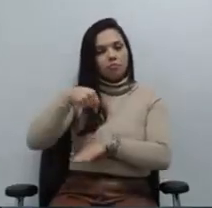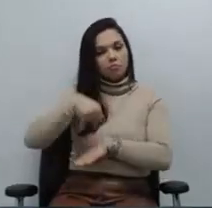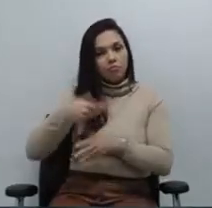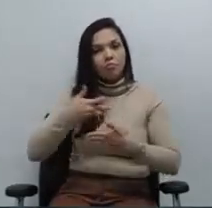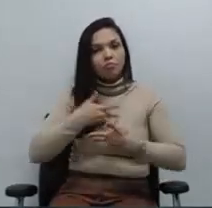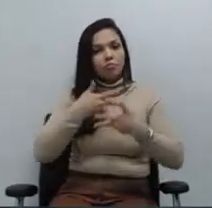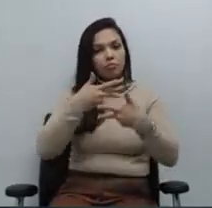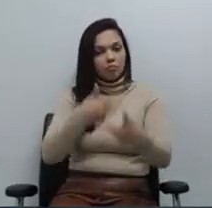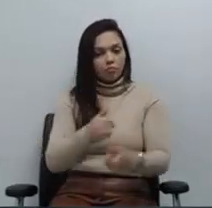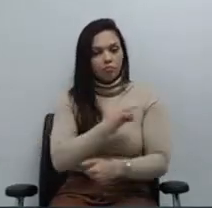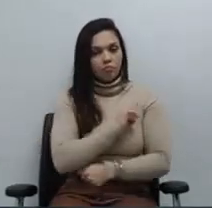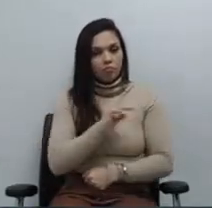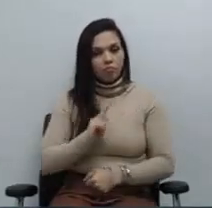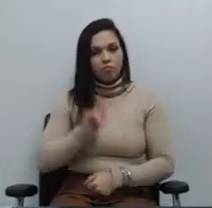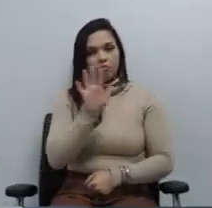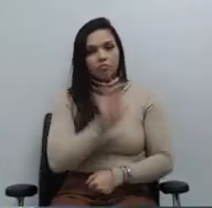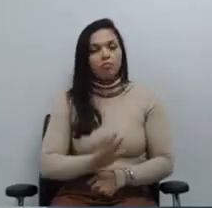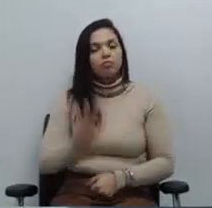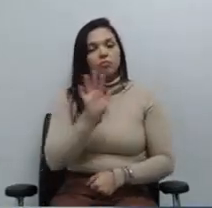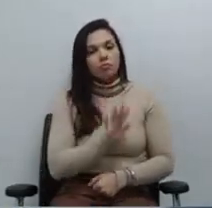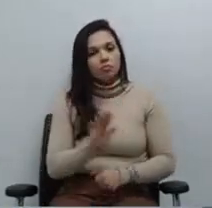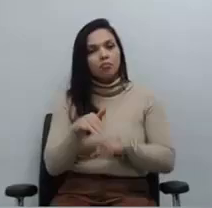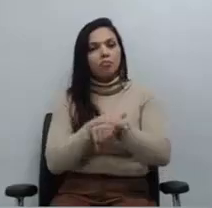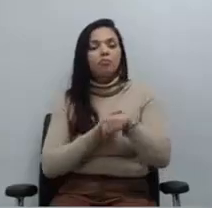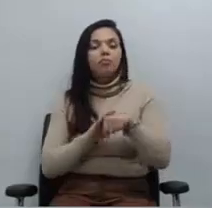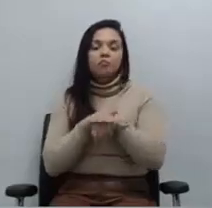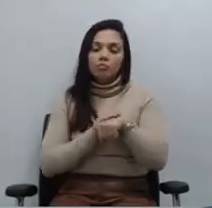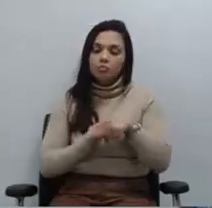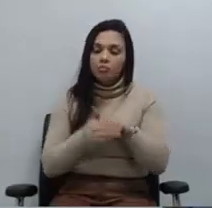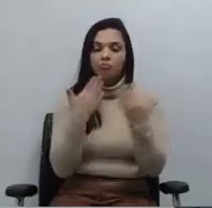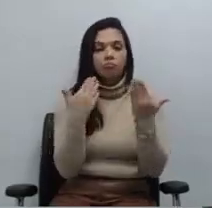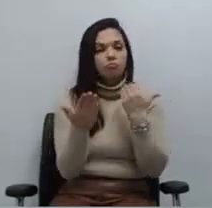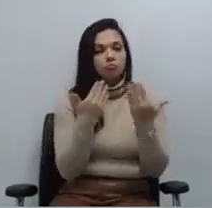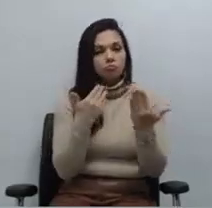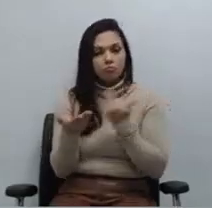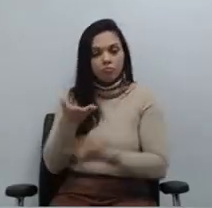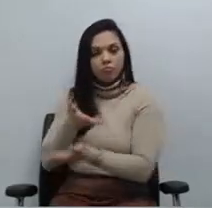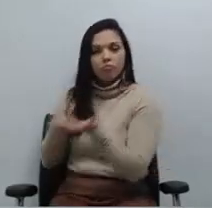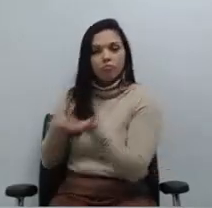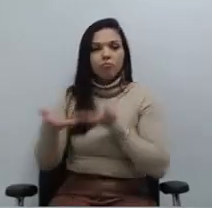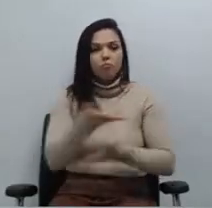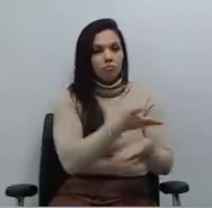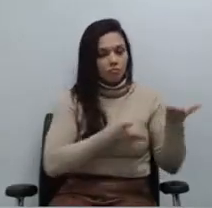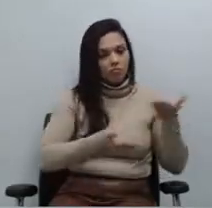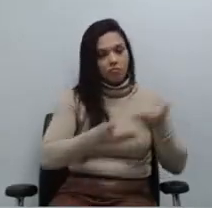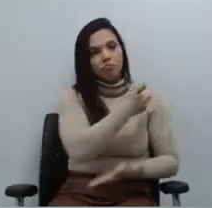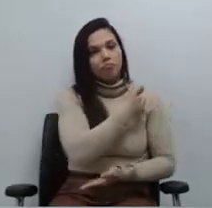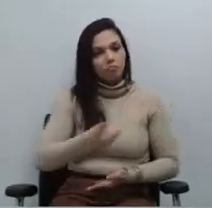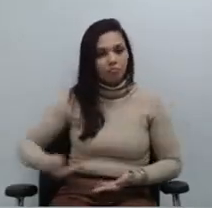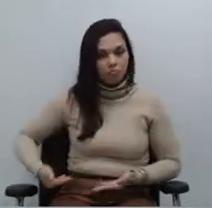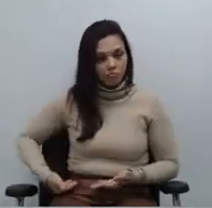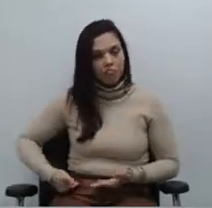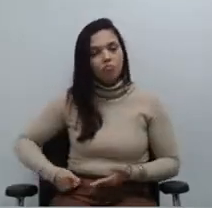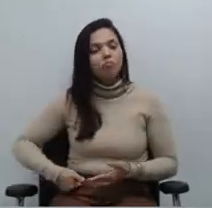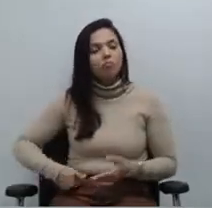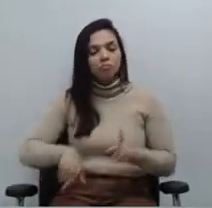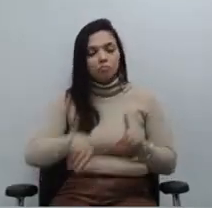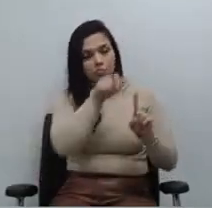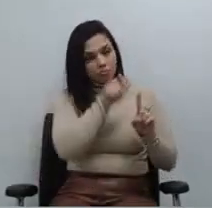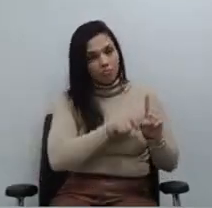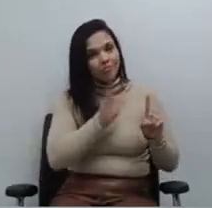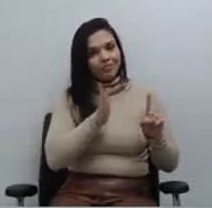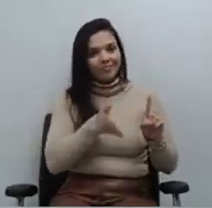Geral, uma conversa muito profícua, como bem colocado pela presidenta deste